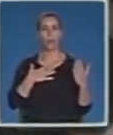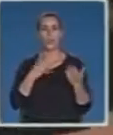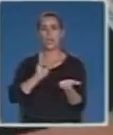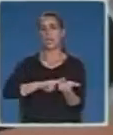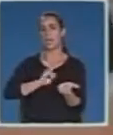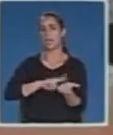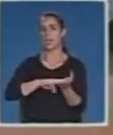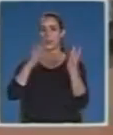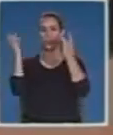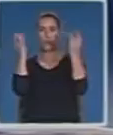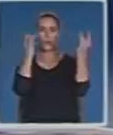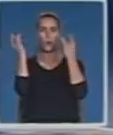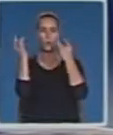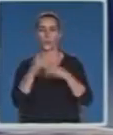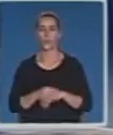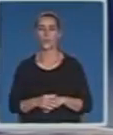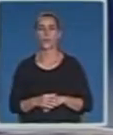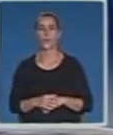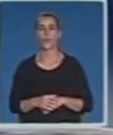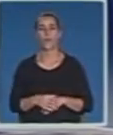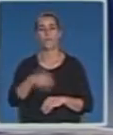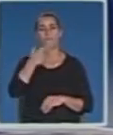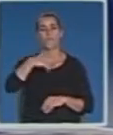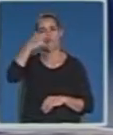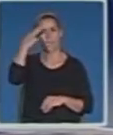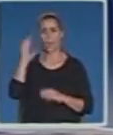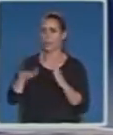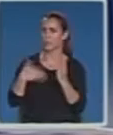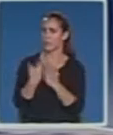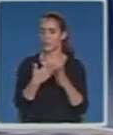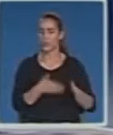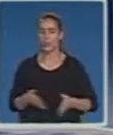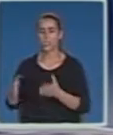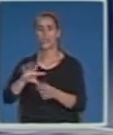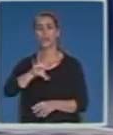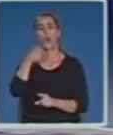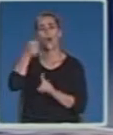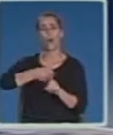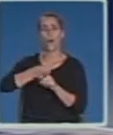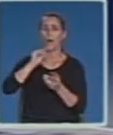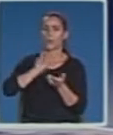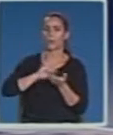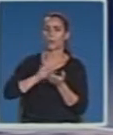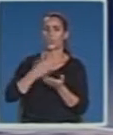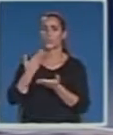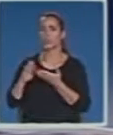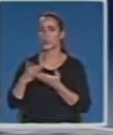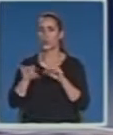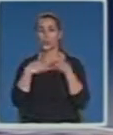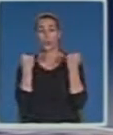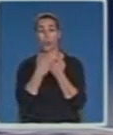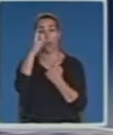ritmo da chamarrita. Vasco Cordeiro propõe uma estratégia regional de combate à pobreza e à exclusão social.